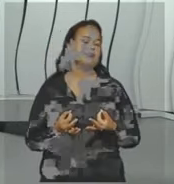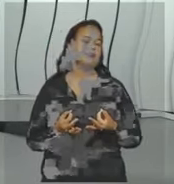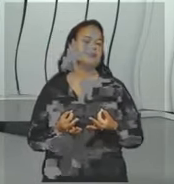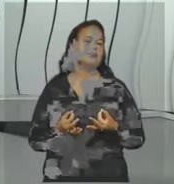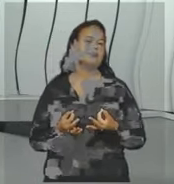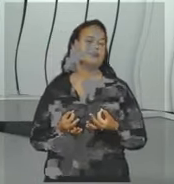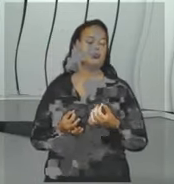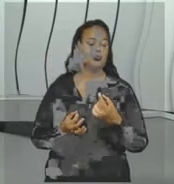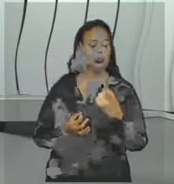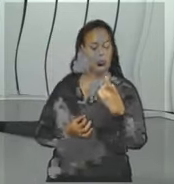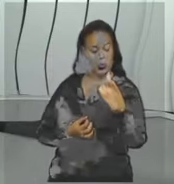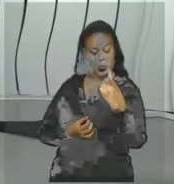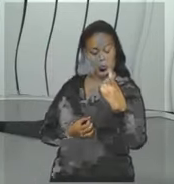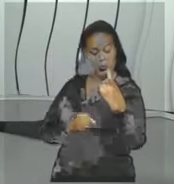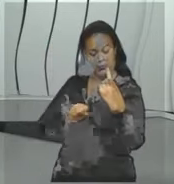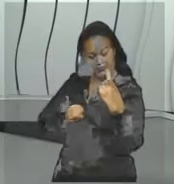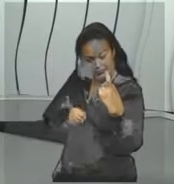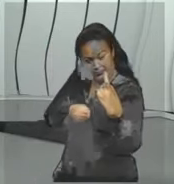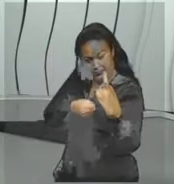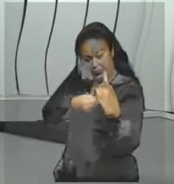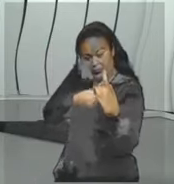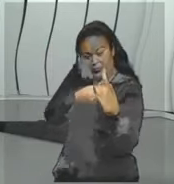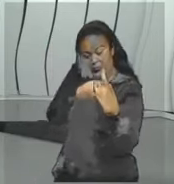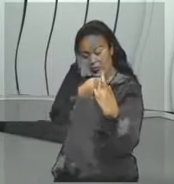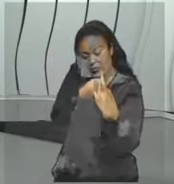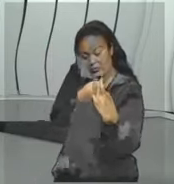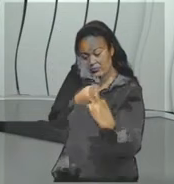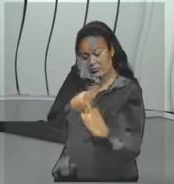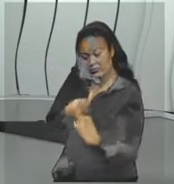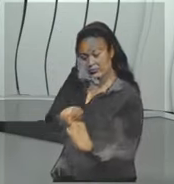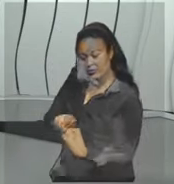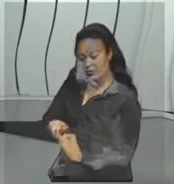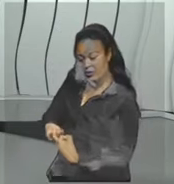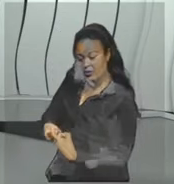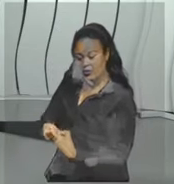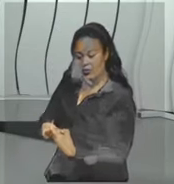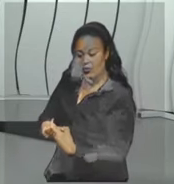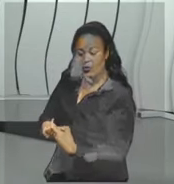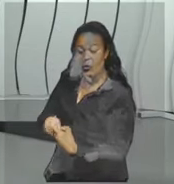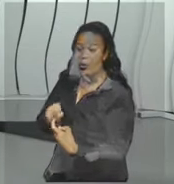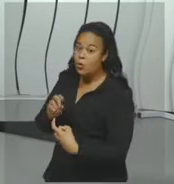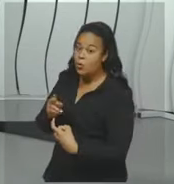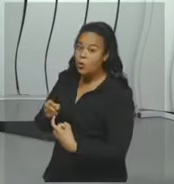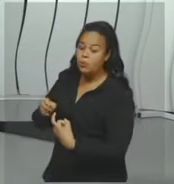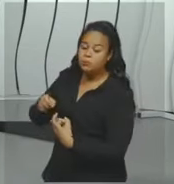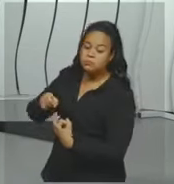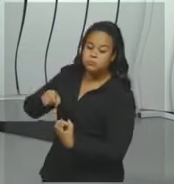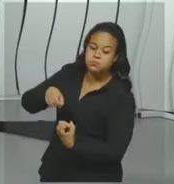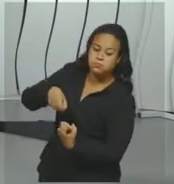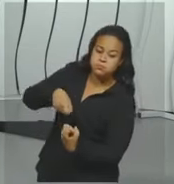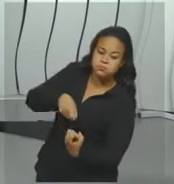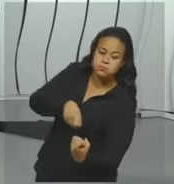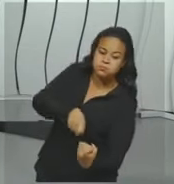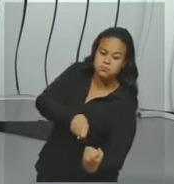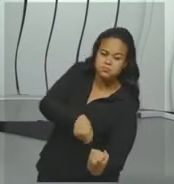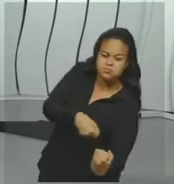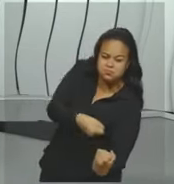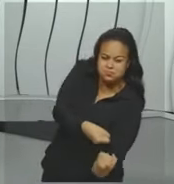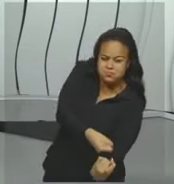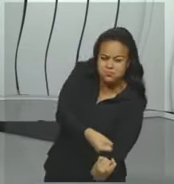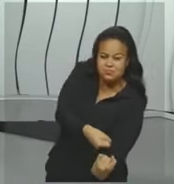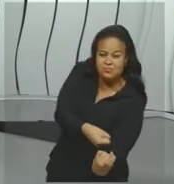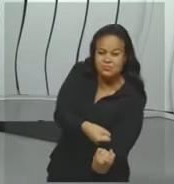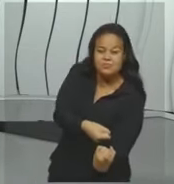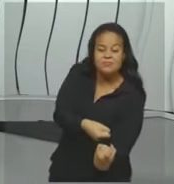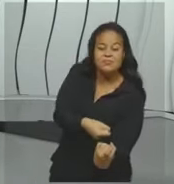com que a força aplicada para elevar ou descer o objeto seja menor do que seria uma força